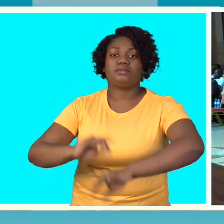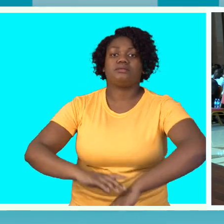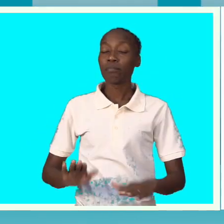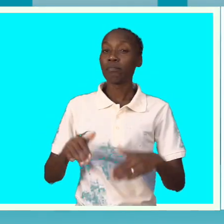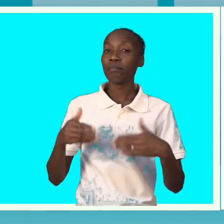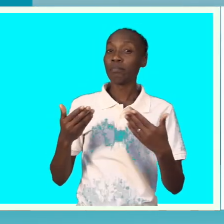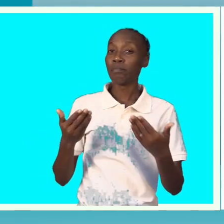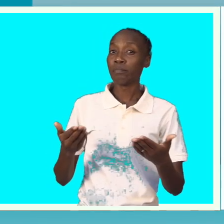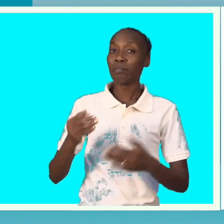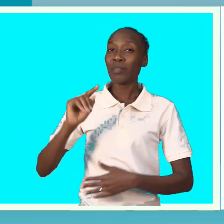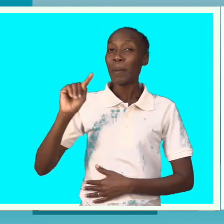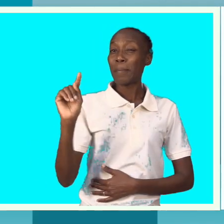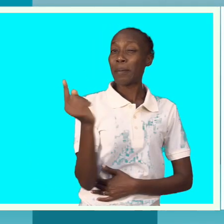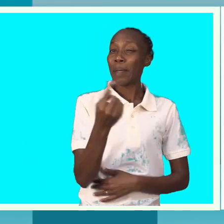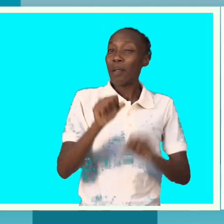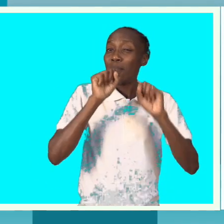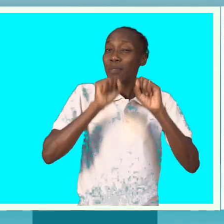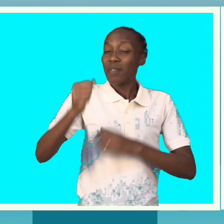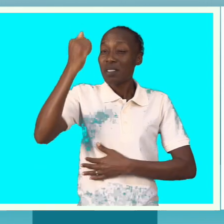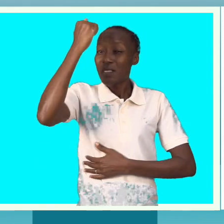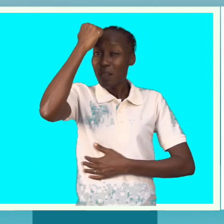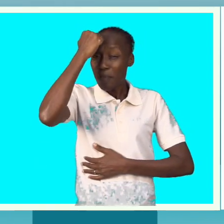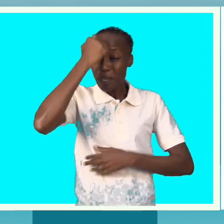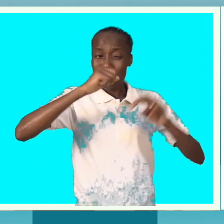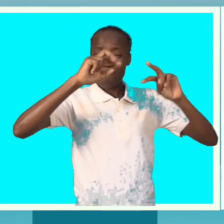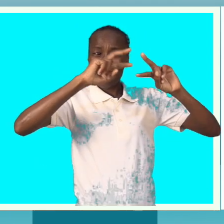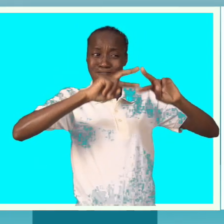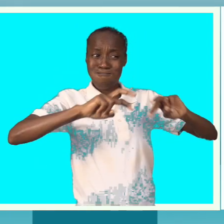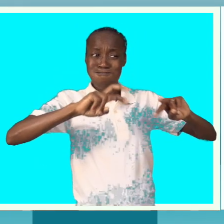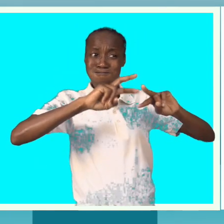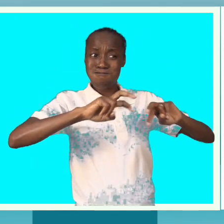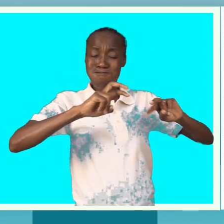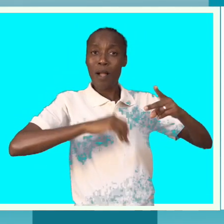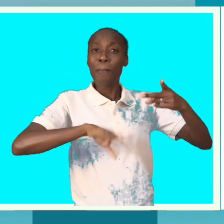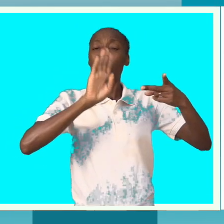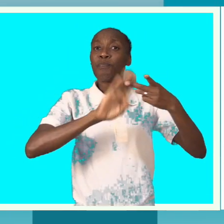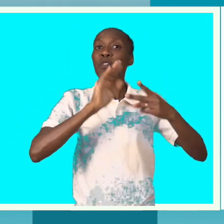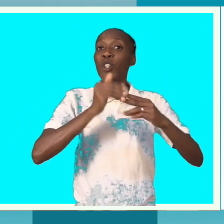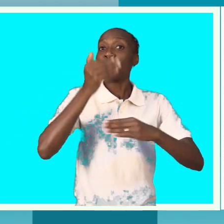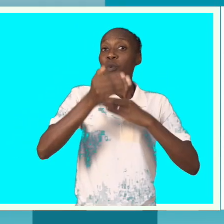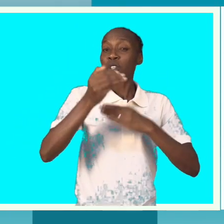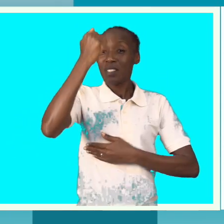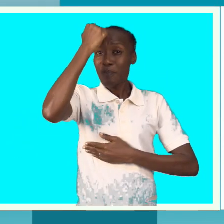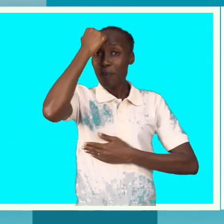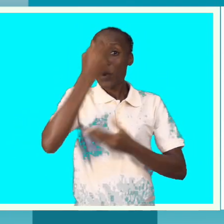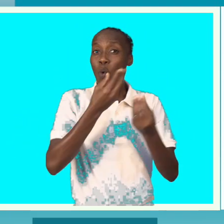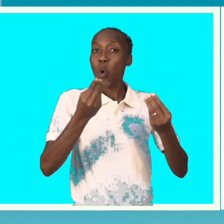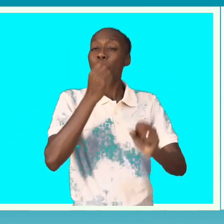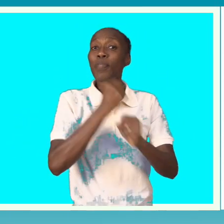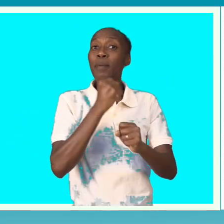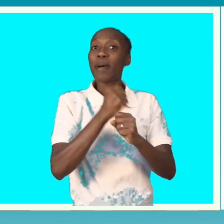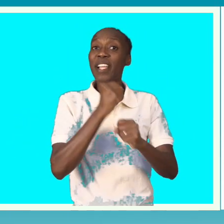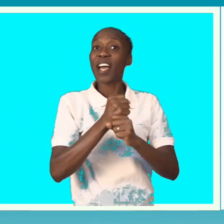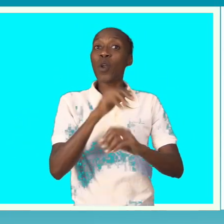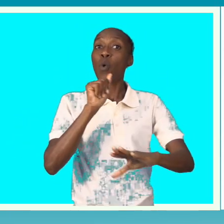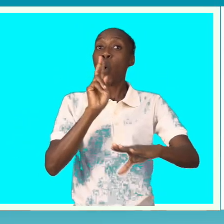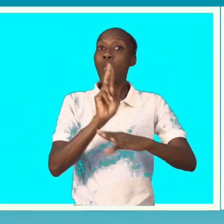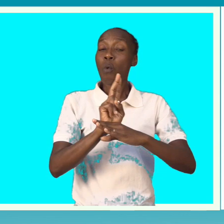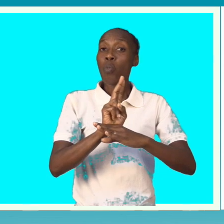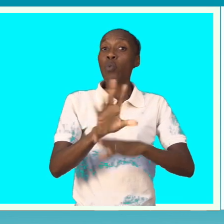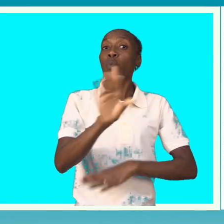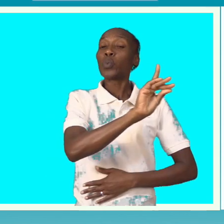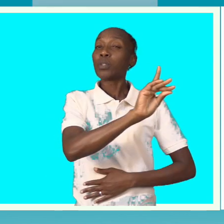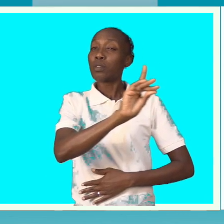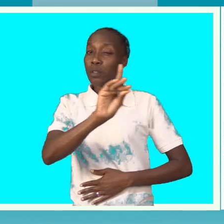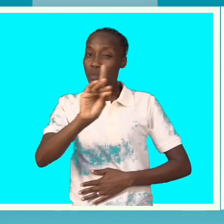educandos. Primeiro ele tem que saber diagnosticar. Depois de diagnosticar, ele tem que saber trabalhar com os alunos que têm necessidades